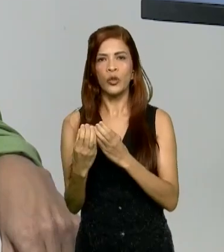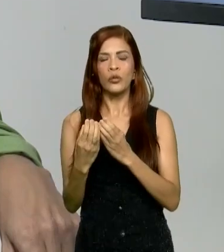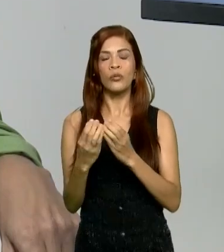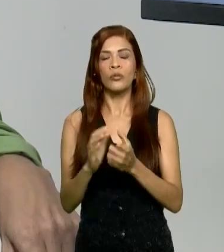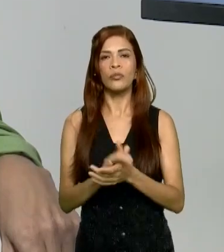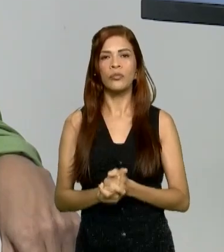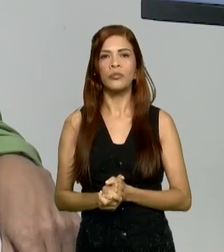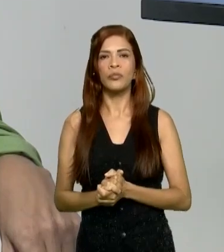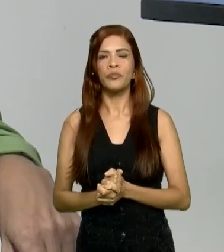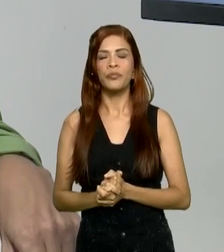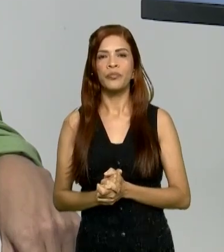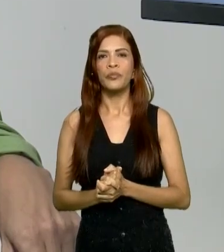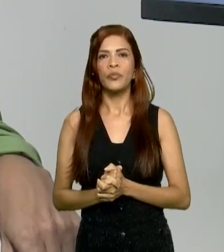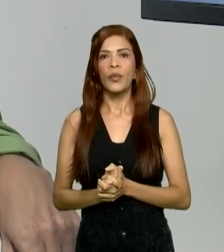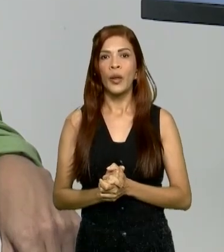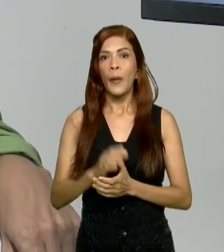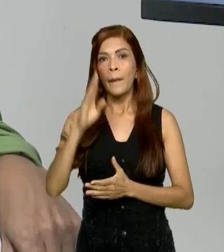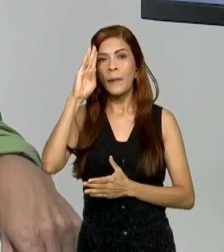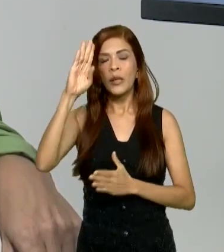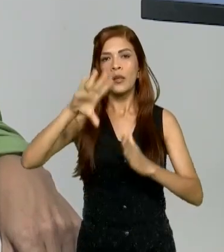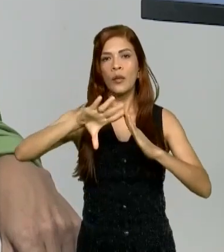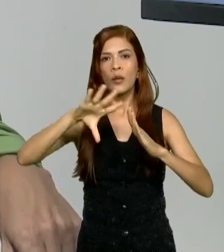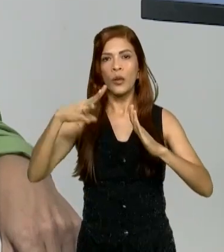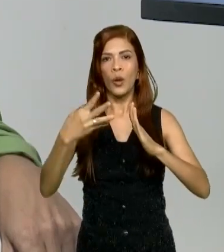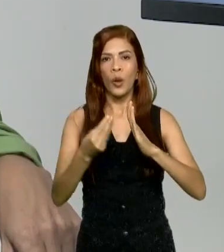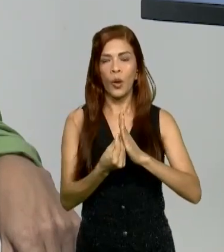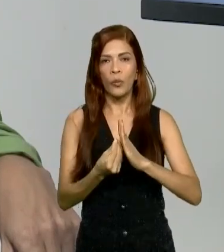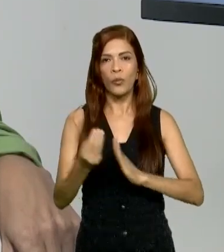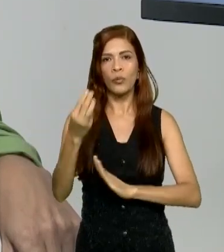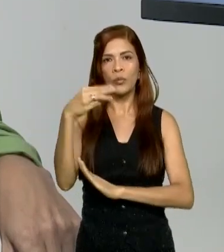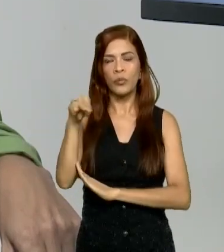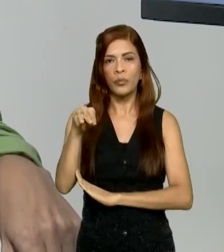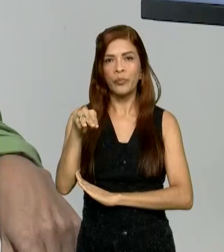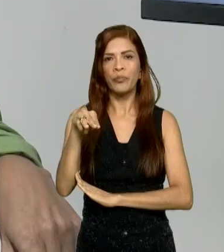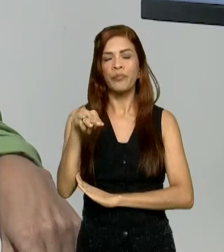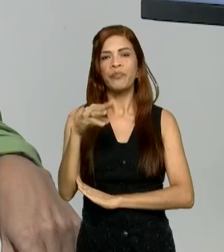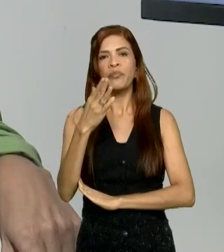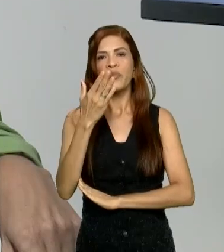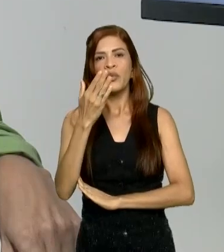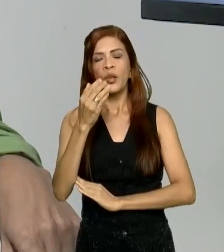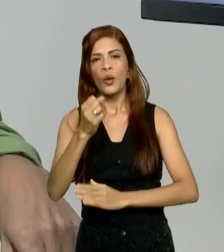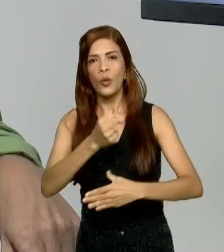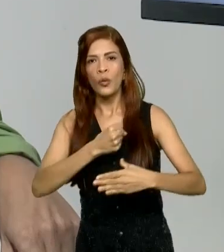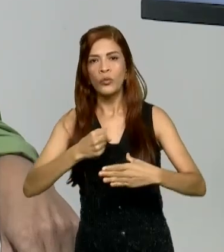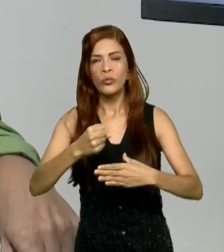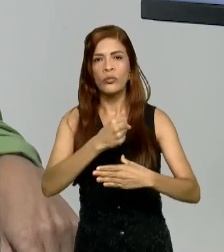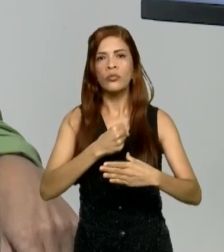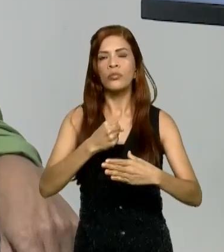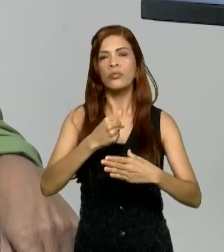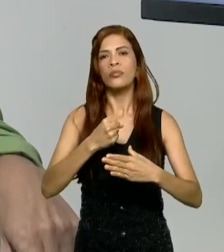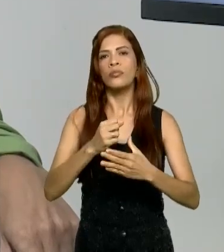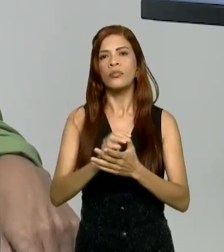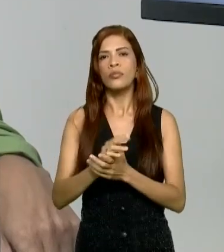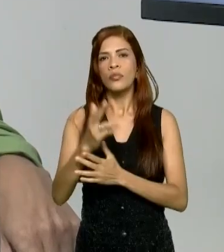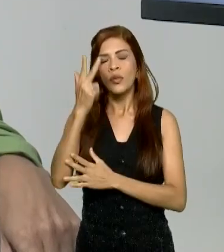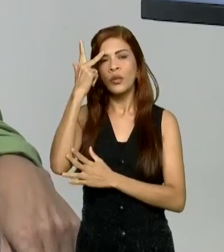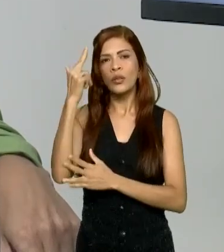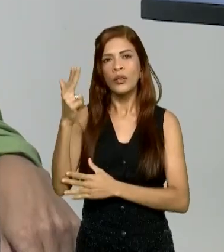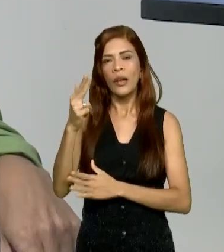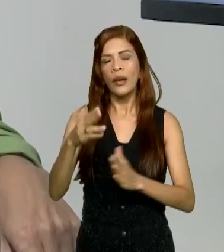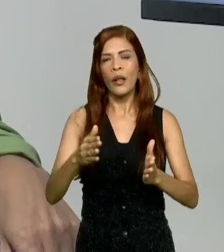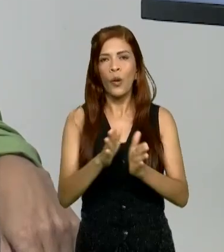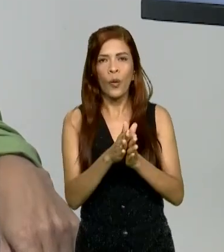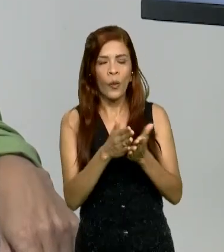sobretudo o povo quilombola do Maranhão. Cozinha, culinária, história e um caderno de receitas